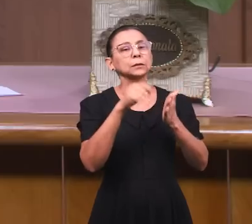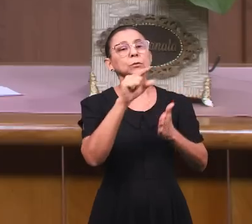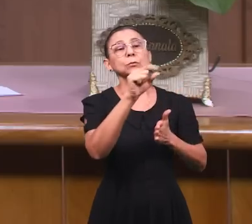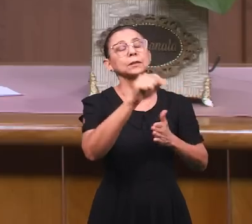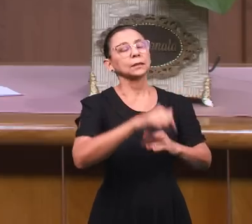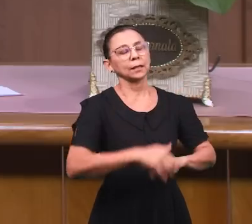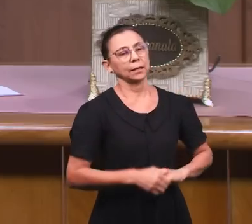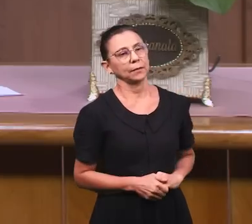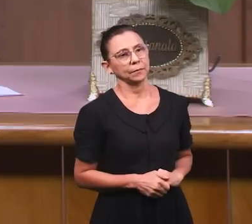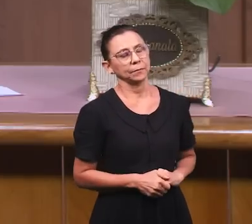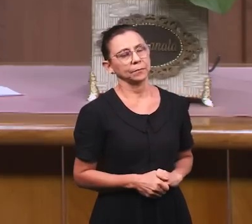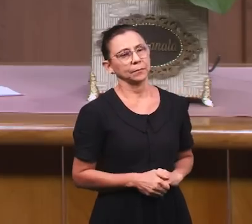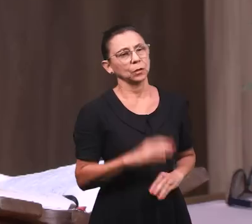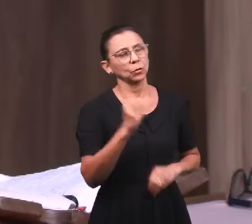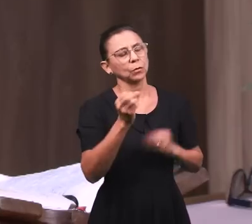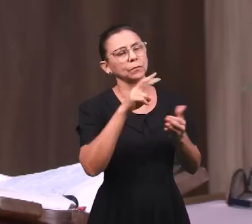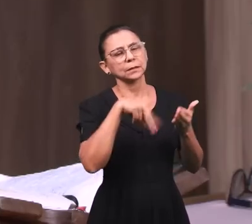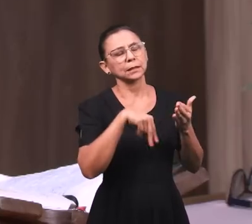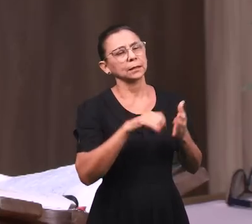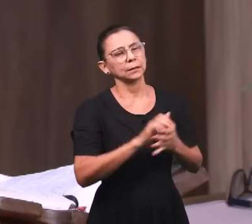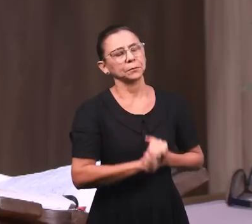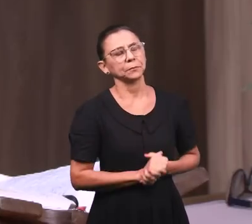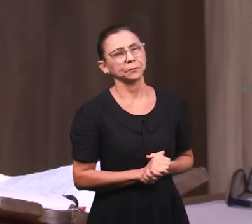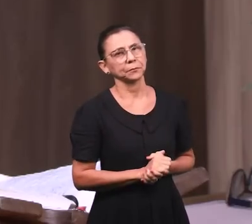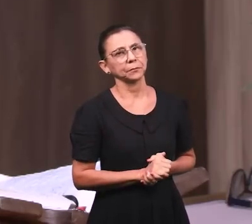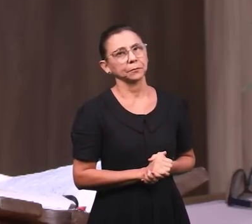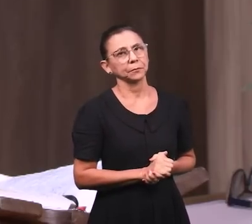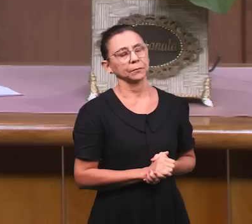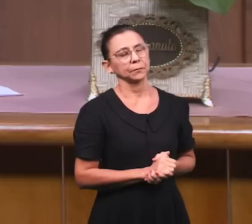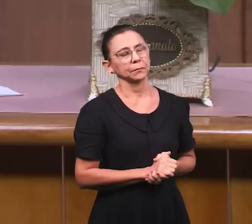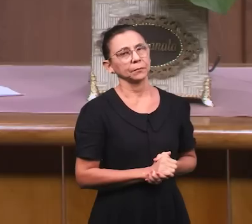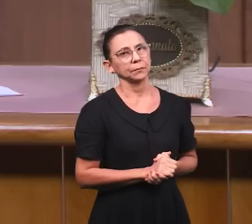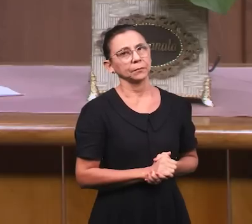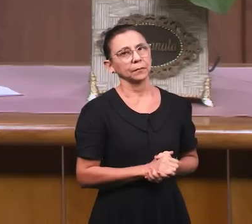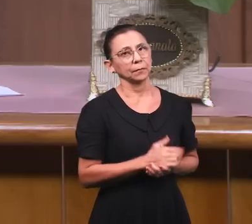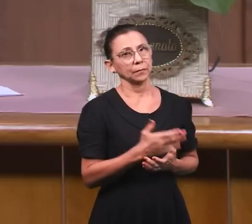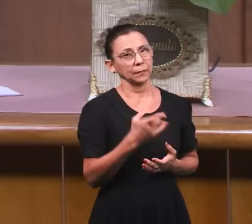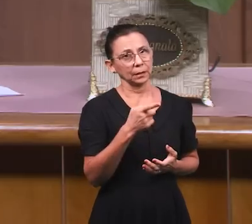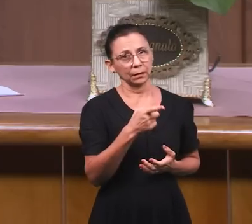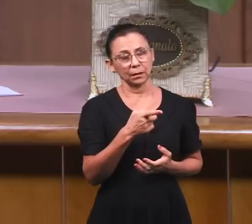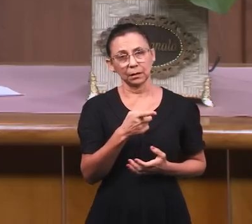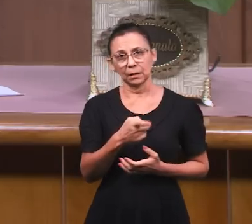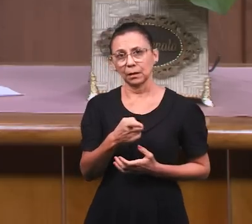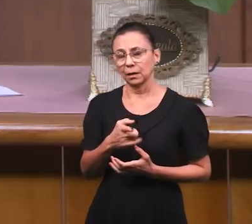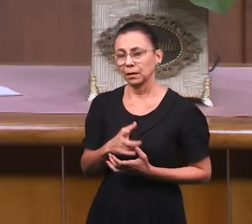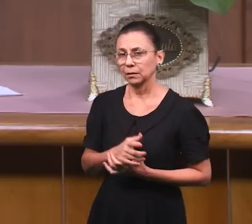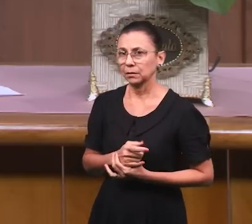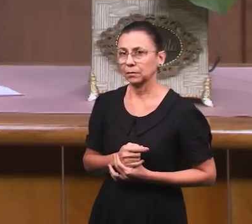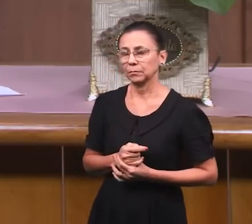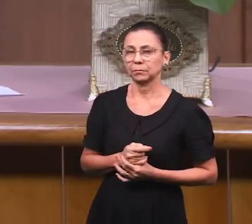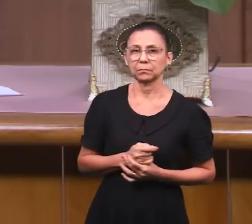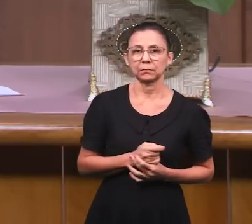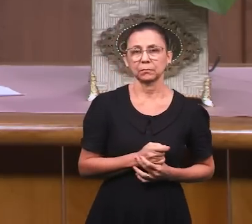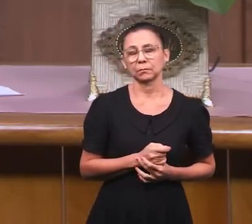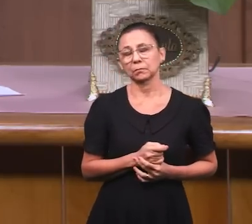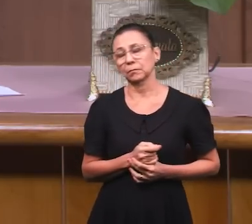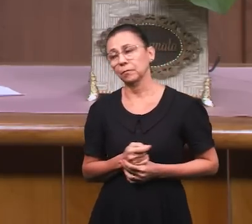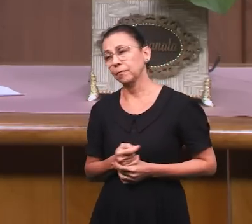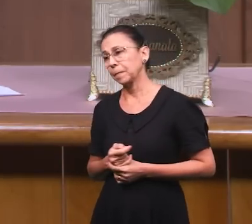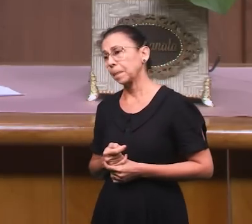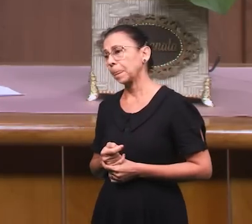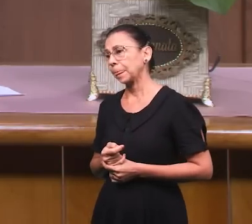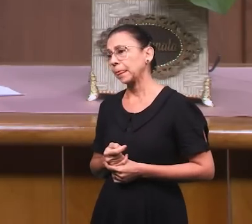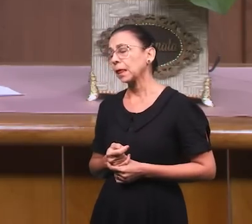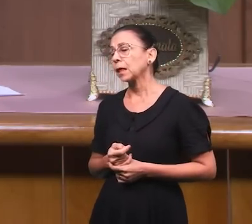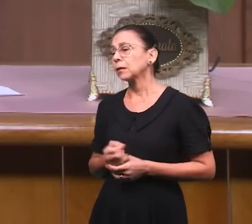lei? O que a lei diz? Como lês? E ele deixou ali uma colocação para o Senhor Jesus,